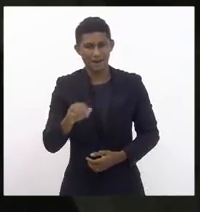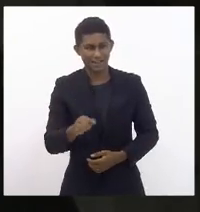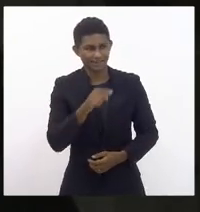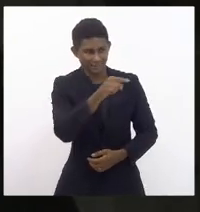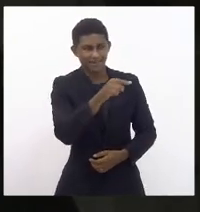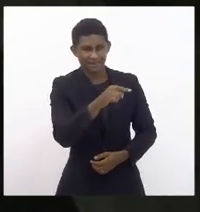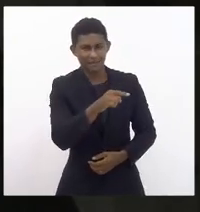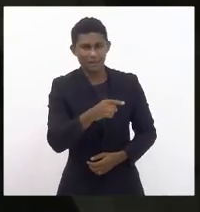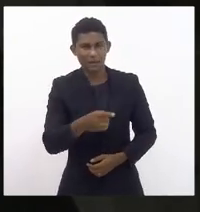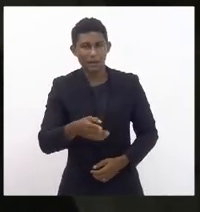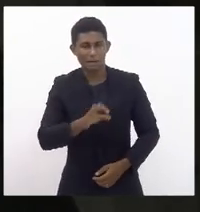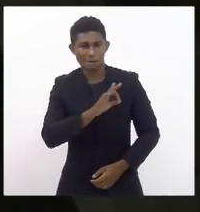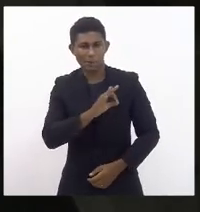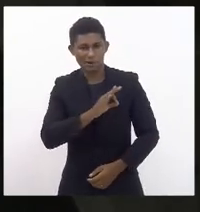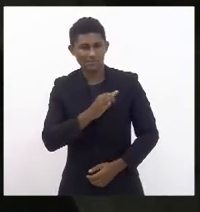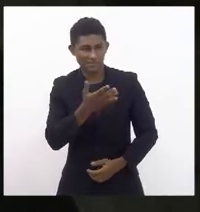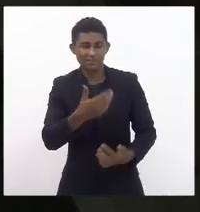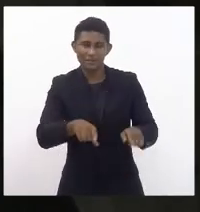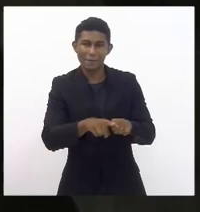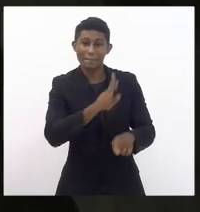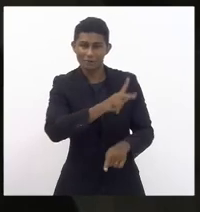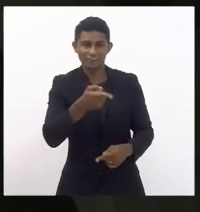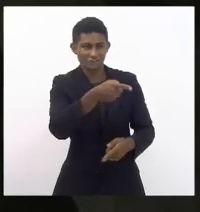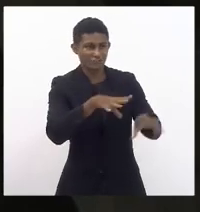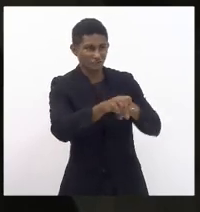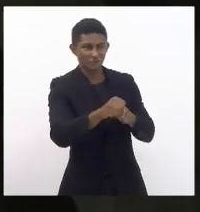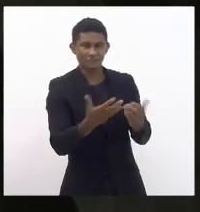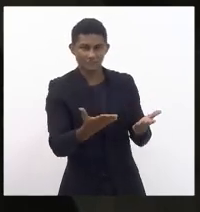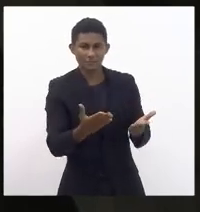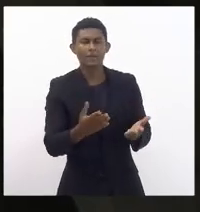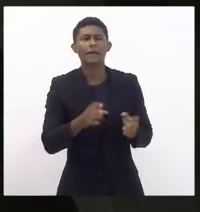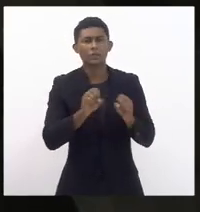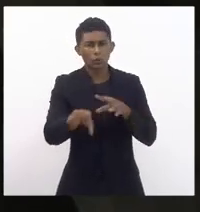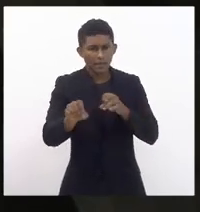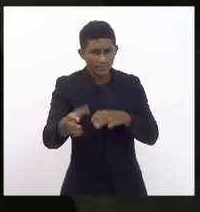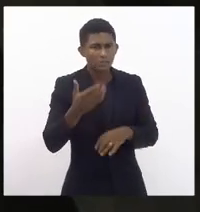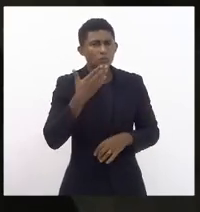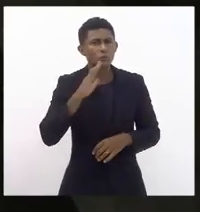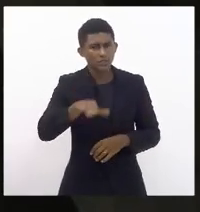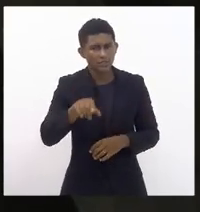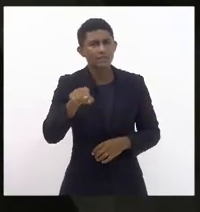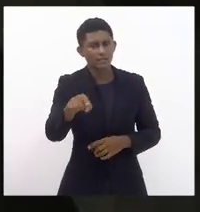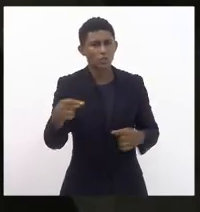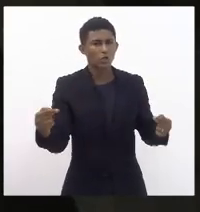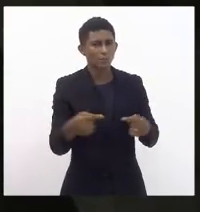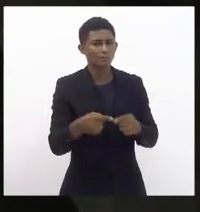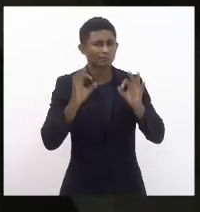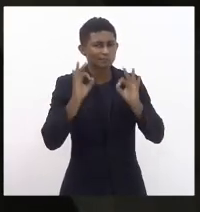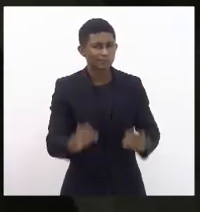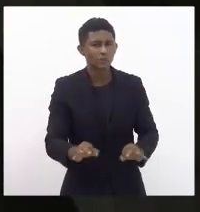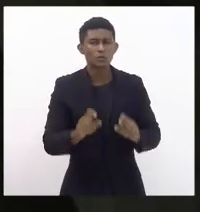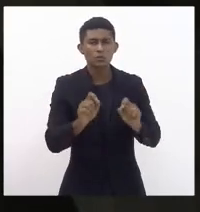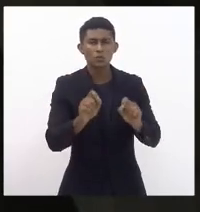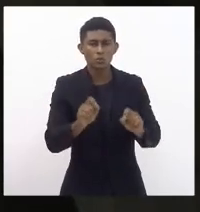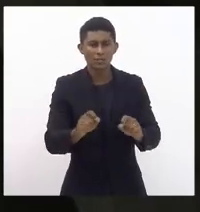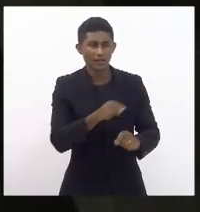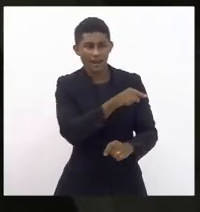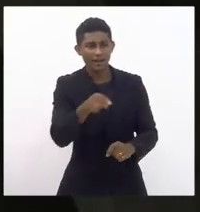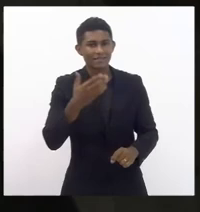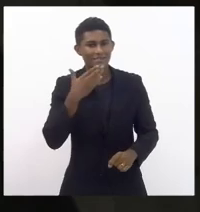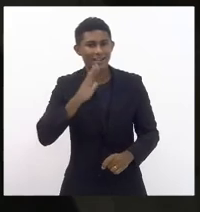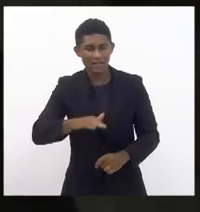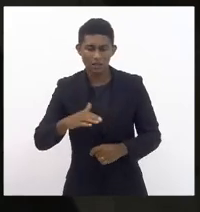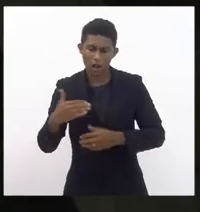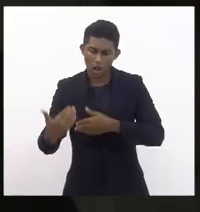no como delegado de polícia mas com professora a educação infantil tem repercussão sobre o todo conjunto da trajetória escolar da